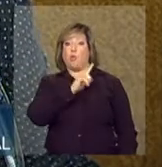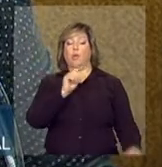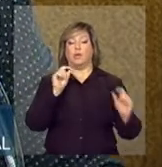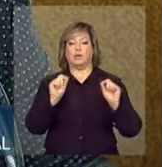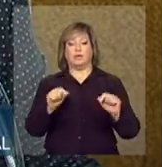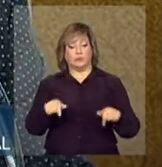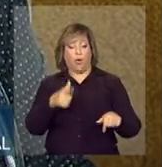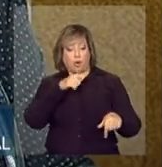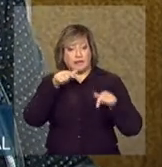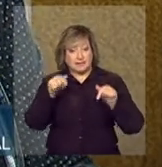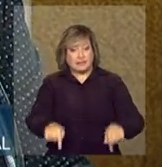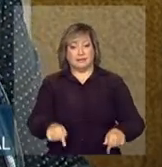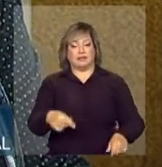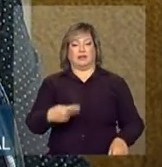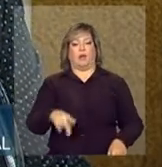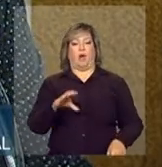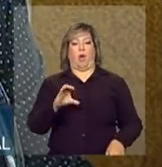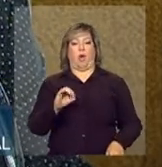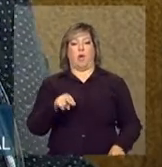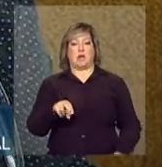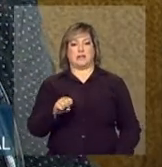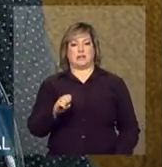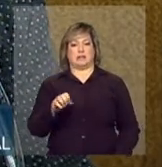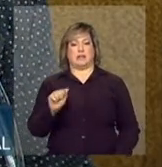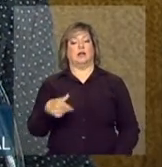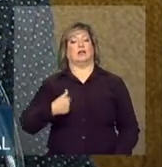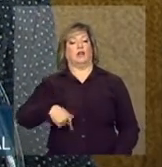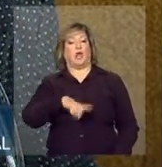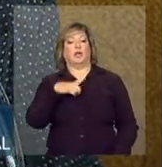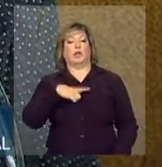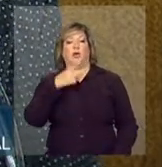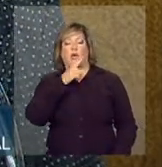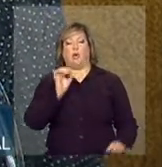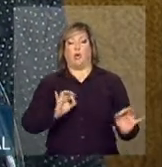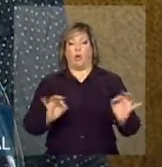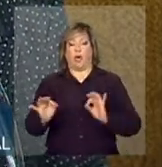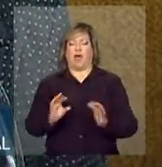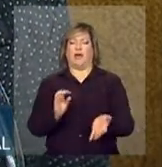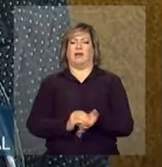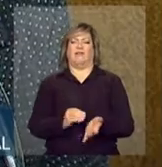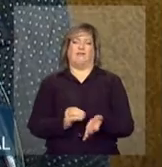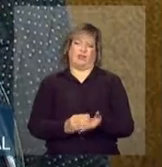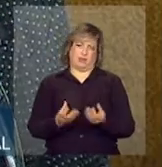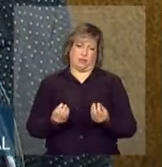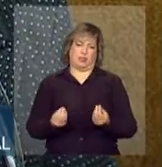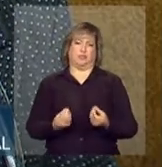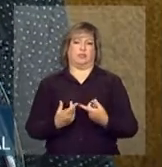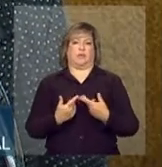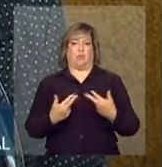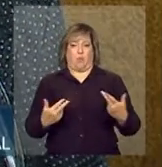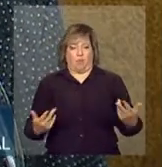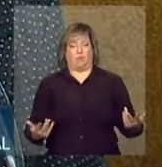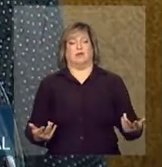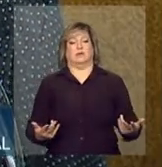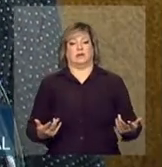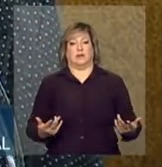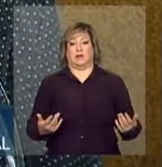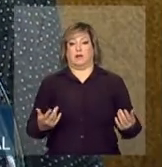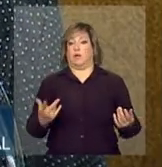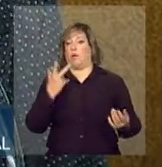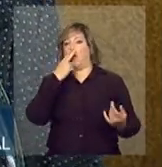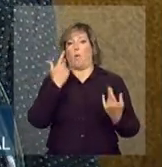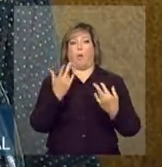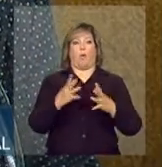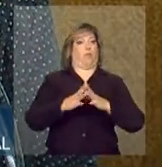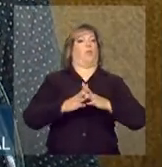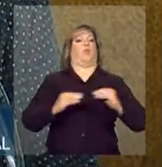desse Conselho, que é a gente ter organizado, ainda estamos longe de dizer que superamos essa